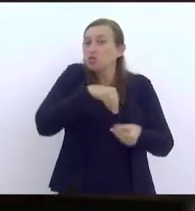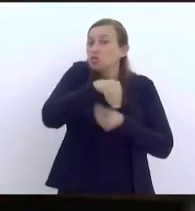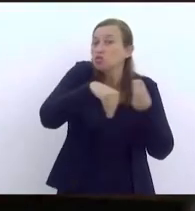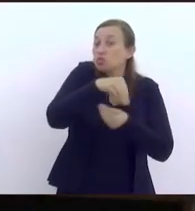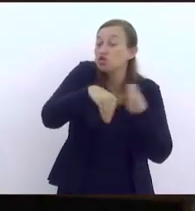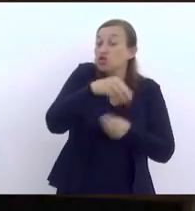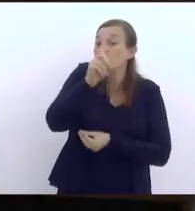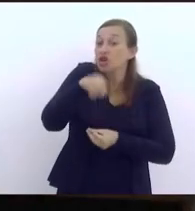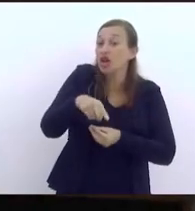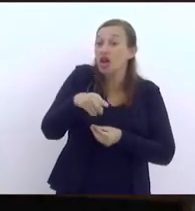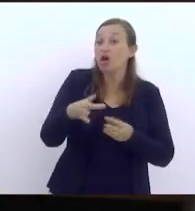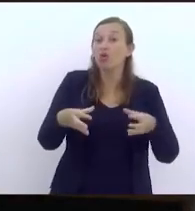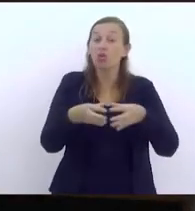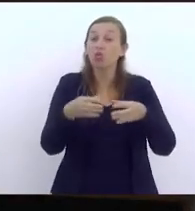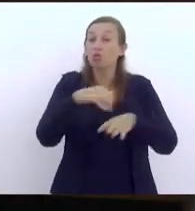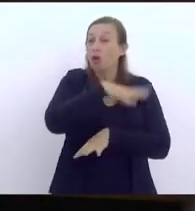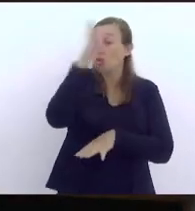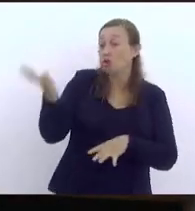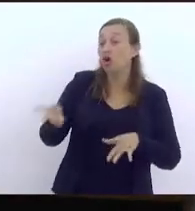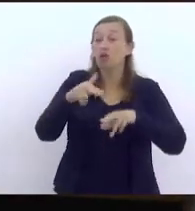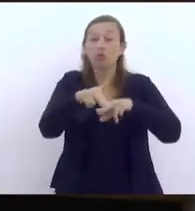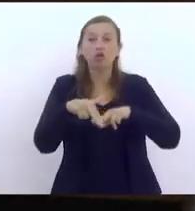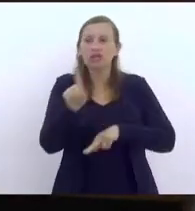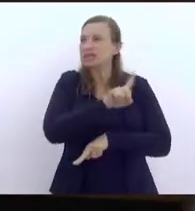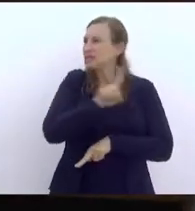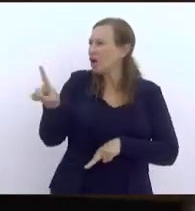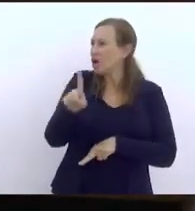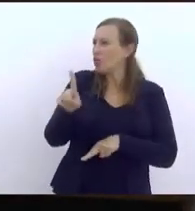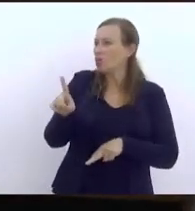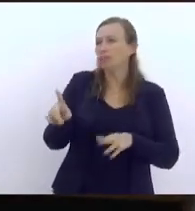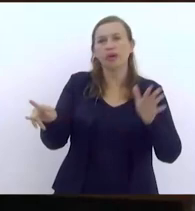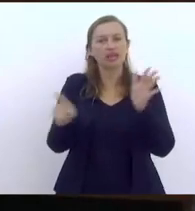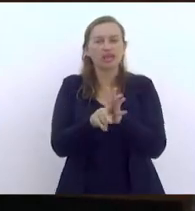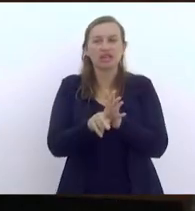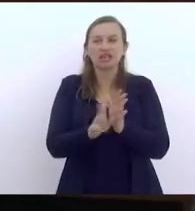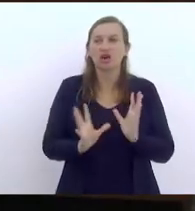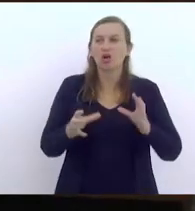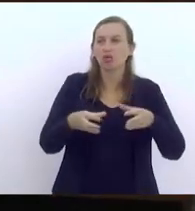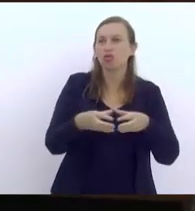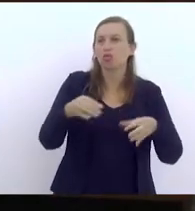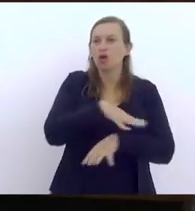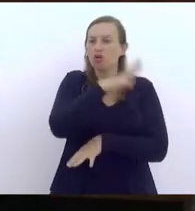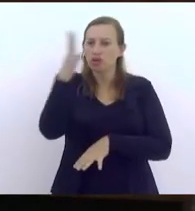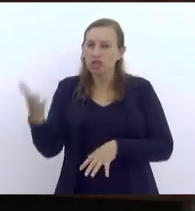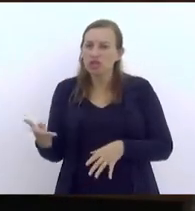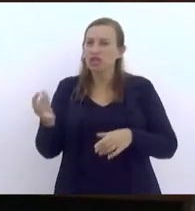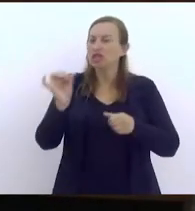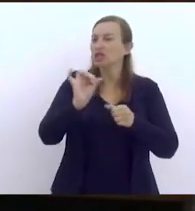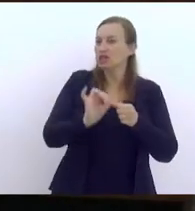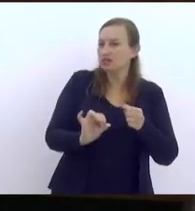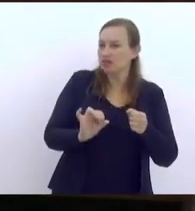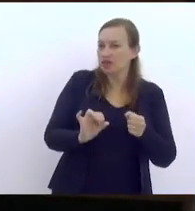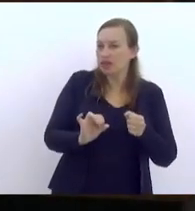que é o Grupo Arco-Íris. Portanto, não foi o Grupo Arco-Íris que realizou a